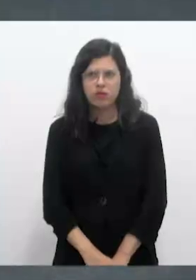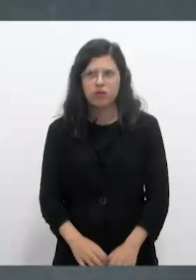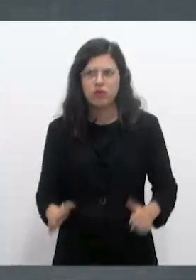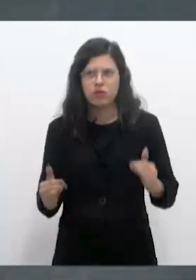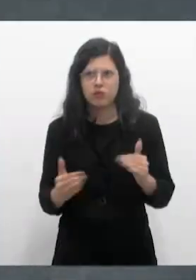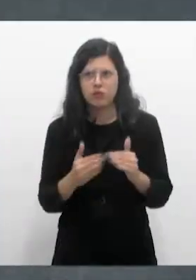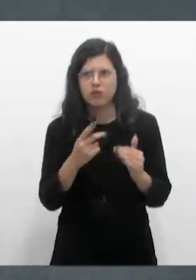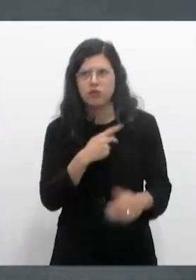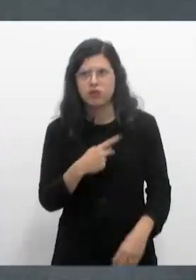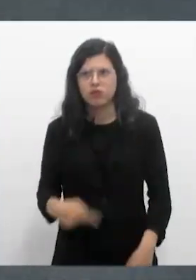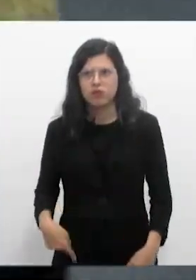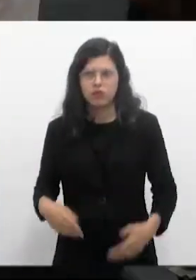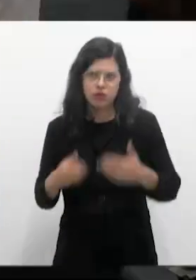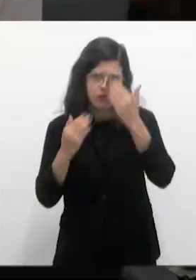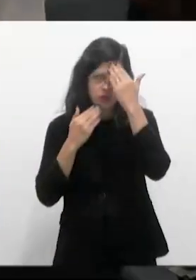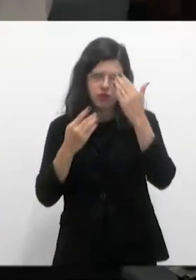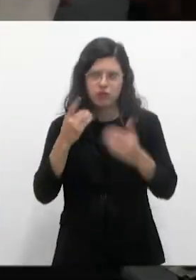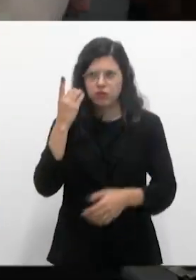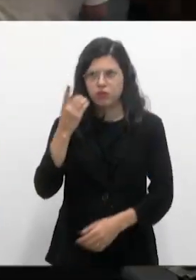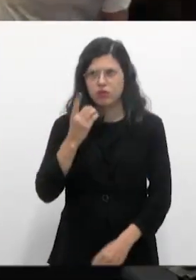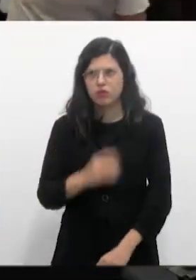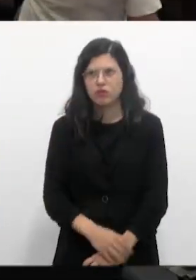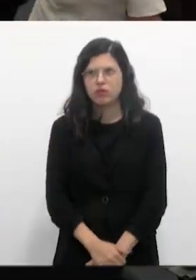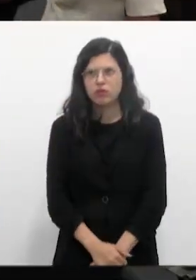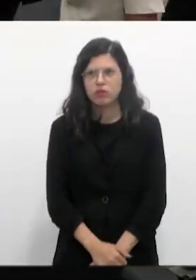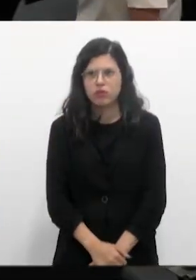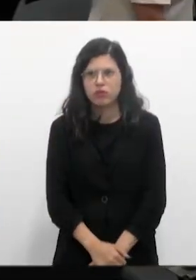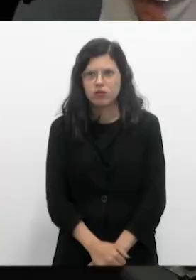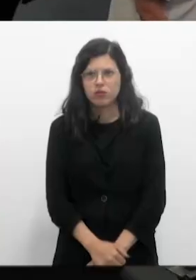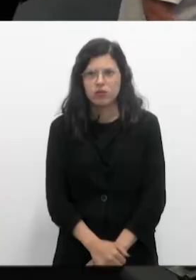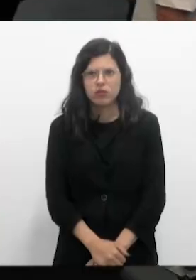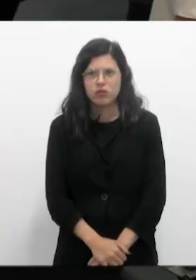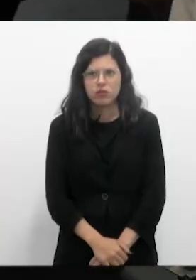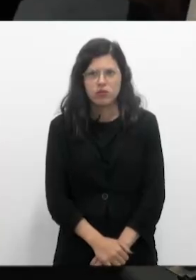Favorável, presidente. Obrigado, deputada Dani Balbi.